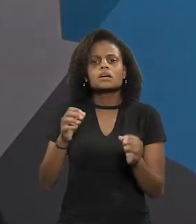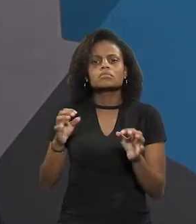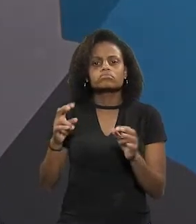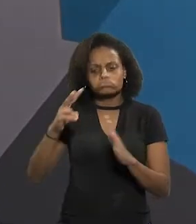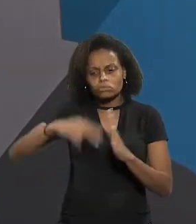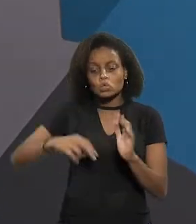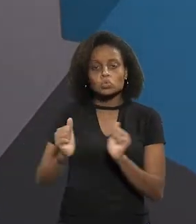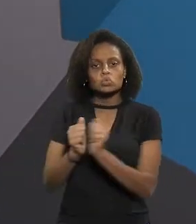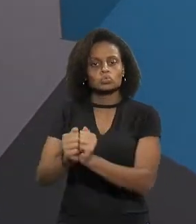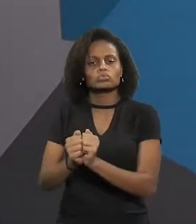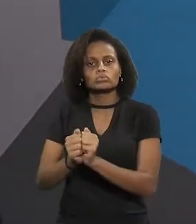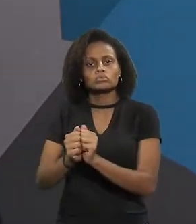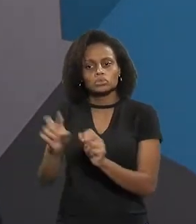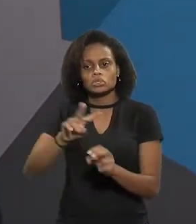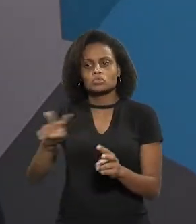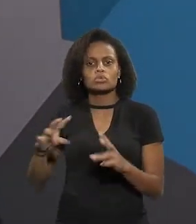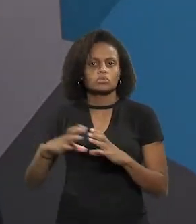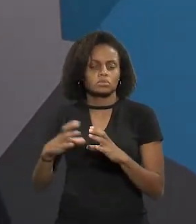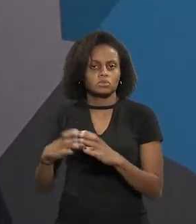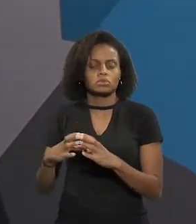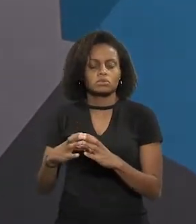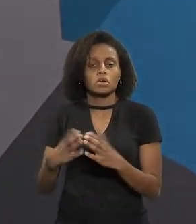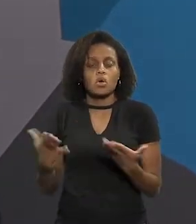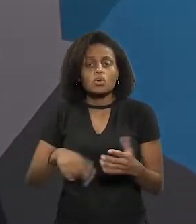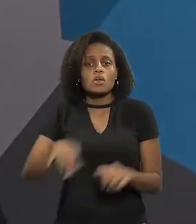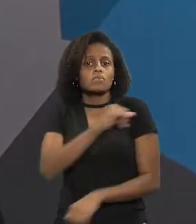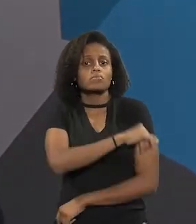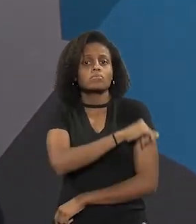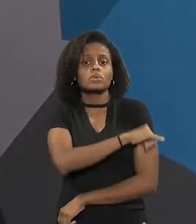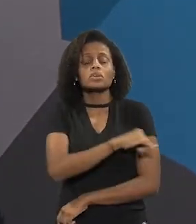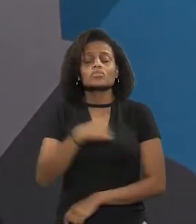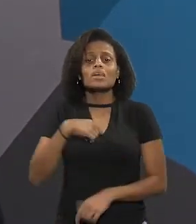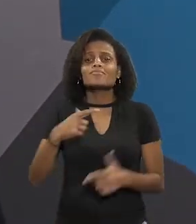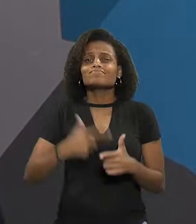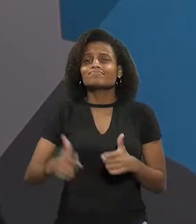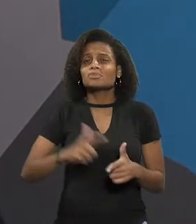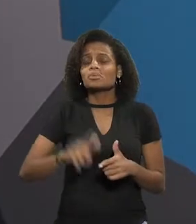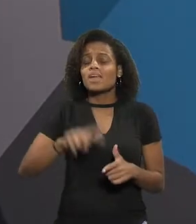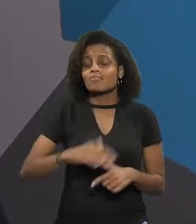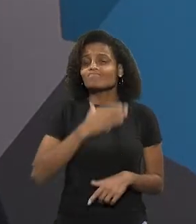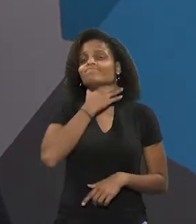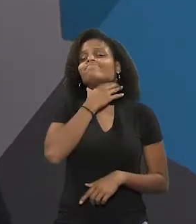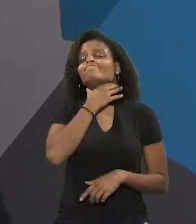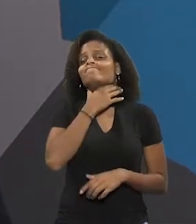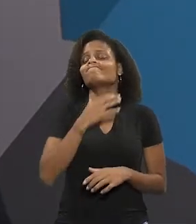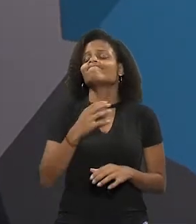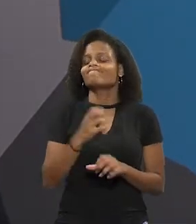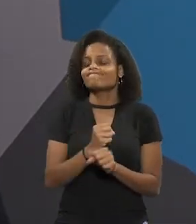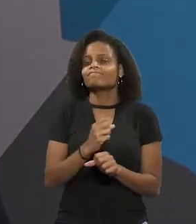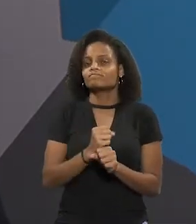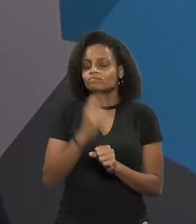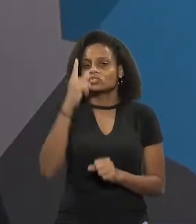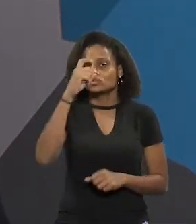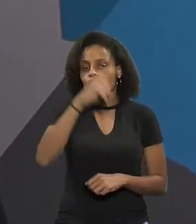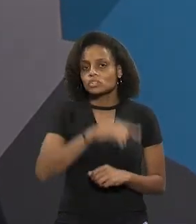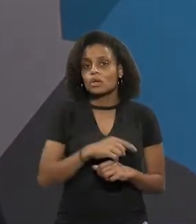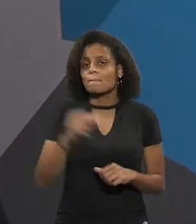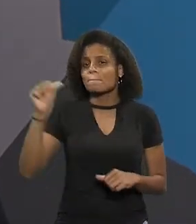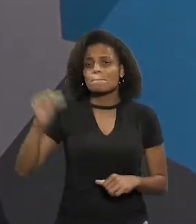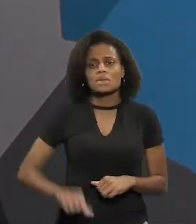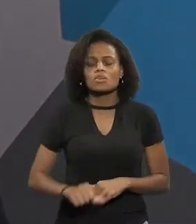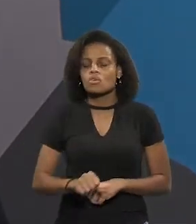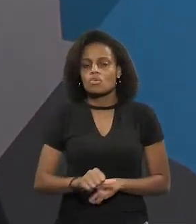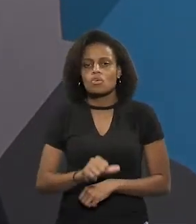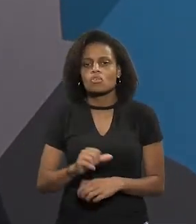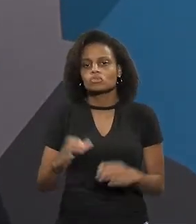realidade nós vivemos no Rio de Janeiro o maior problema, que hoje é essa crise financeira, talvez uma das piores crises que o Rio de Janeiro